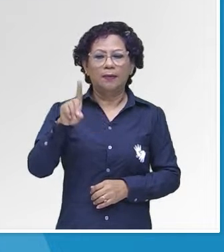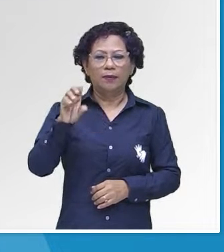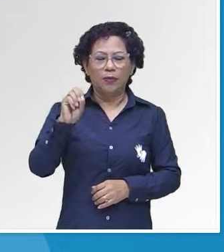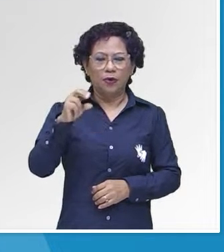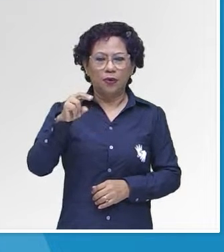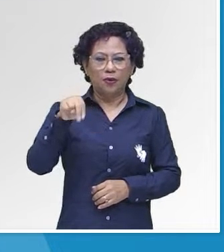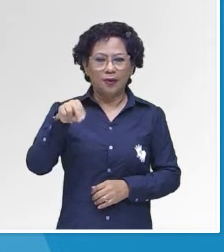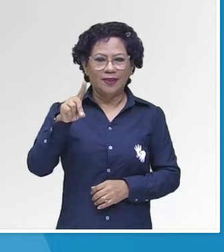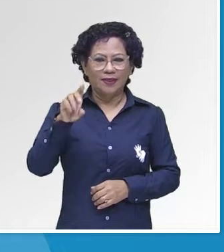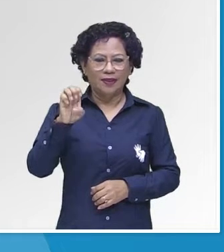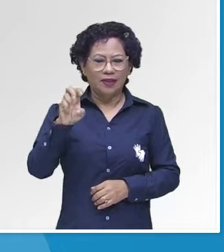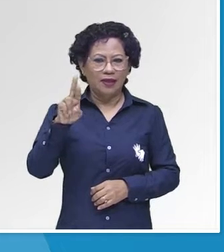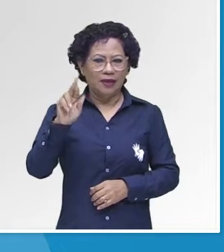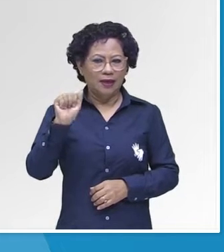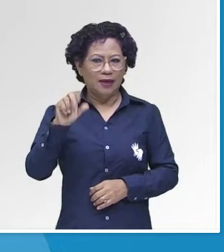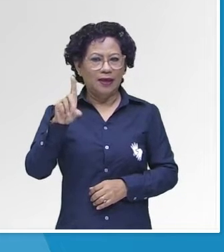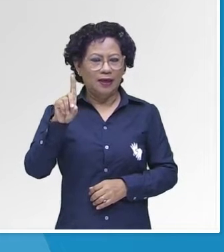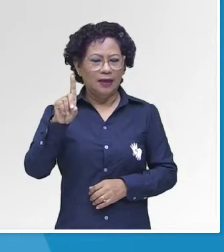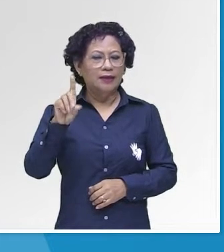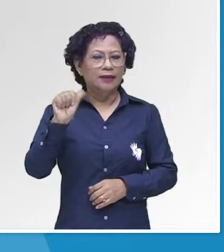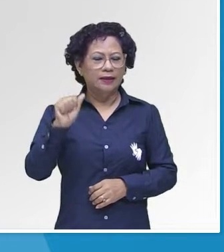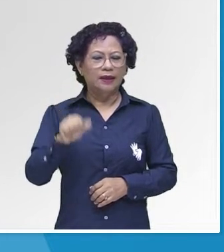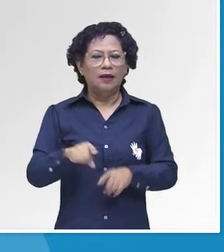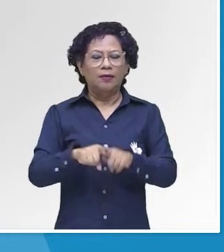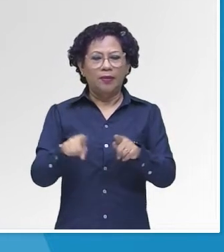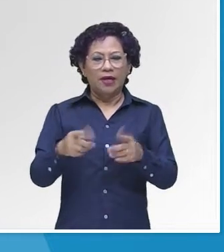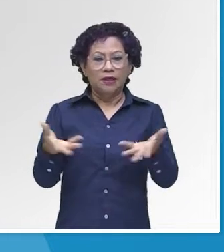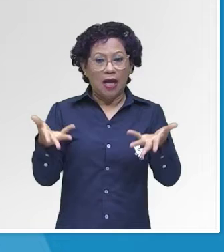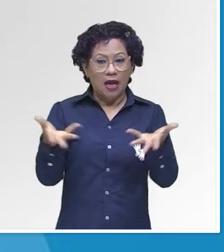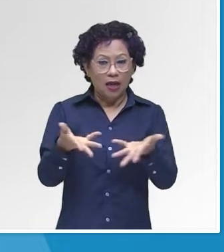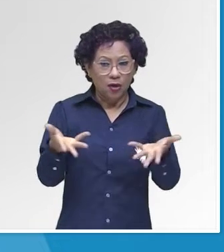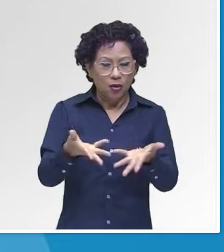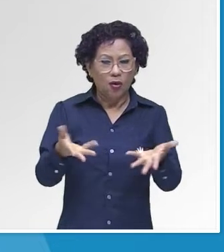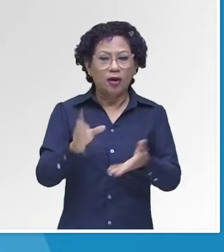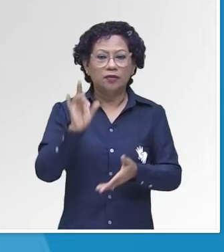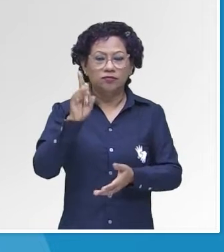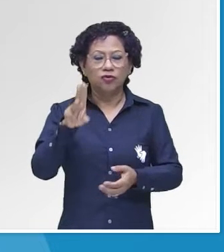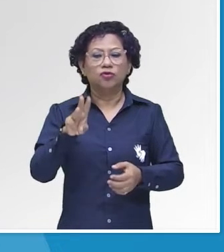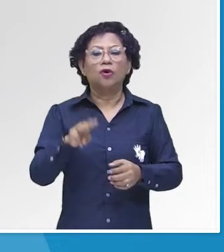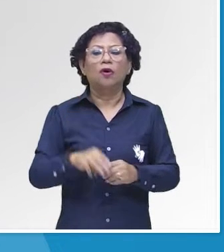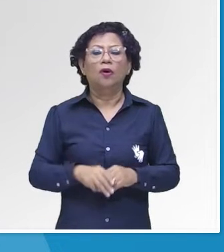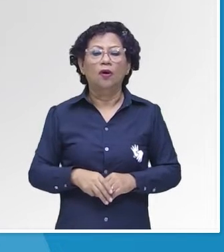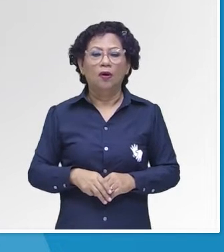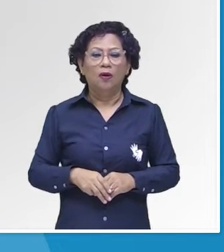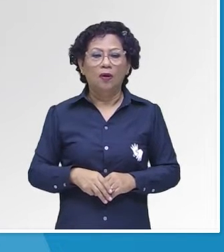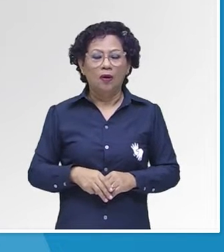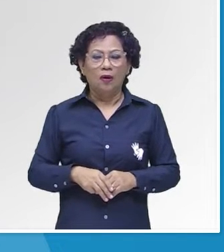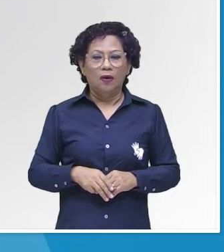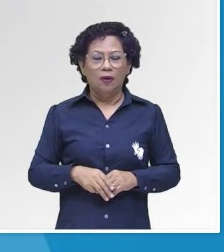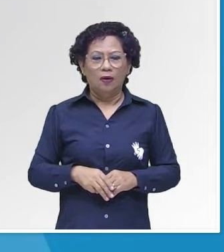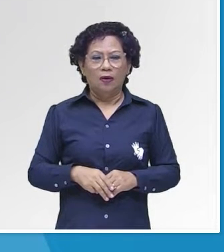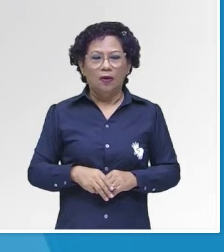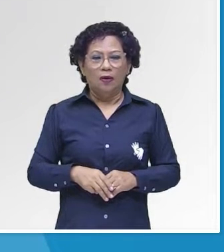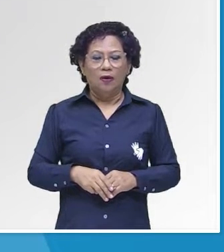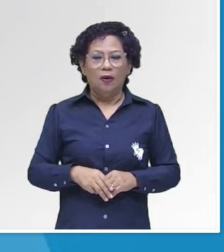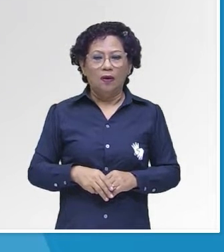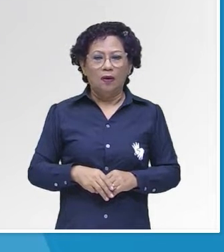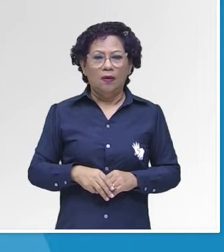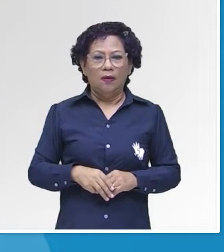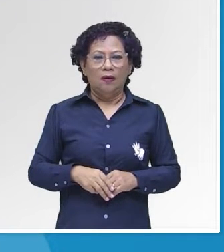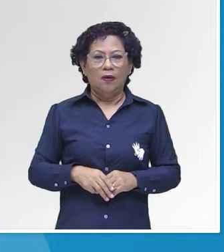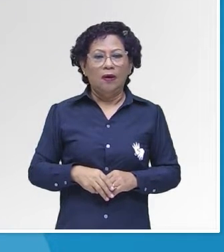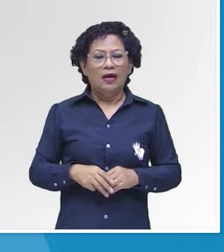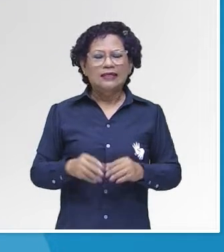da nossa aula, nós vamos analisar essa média aritmética simples. Como é que nós calculamos? Bem simples, ela vai ser